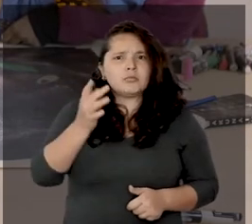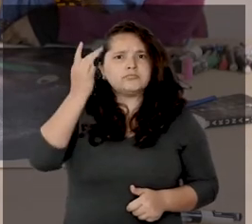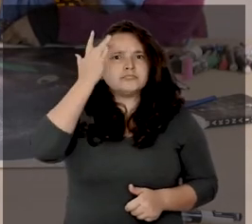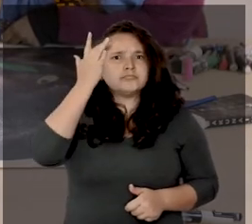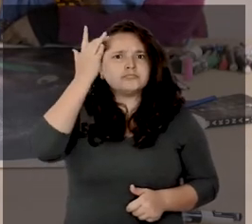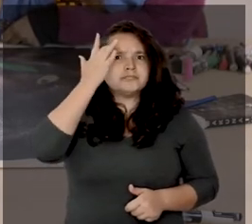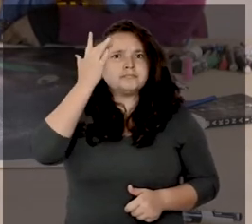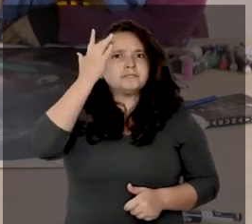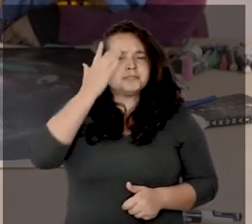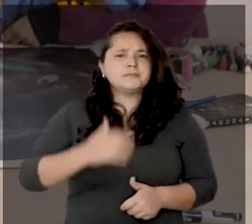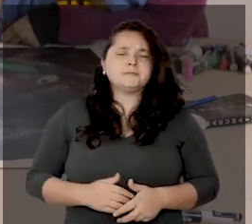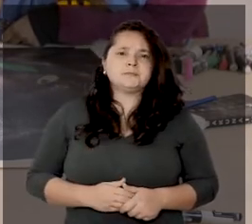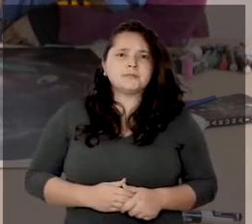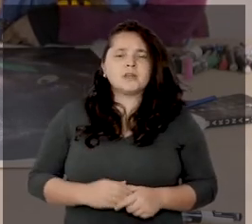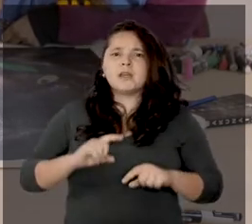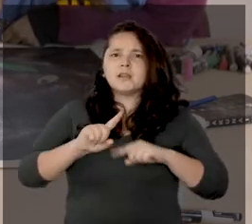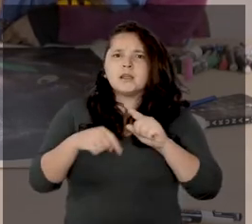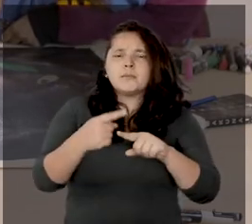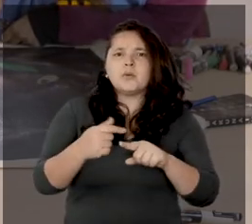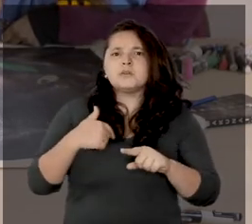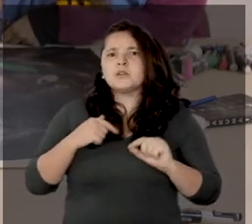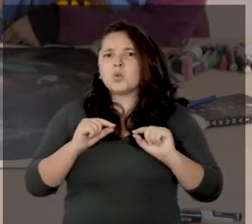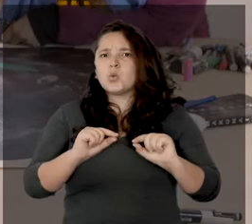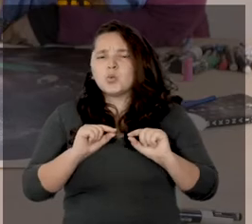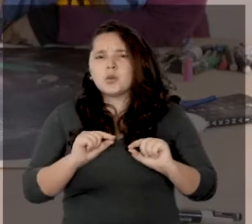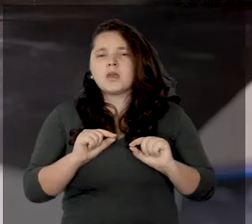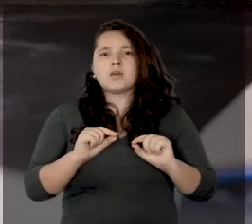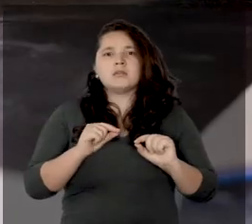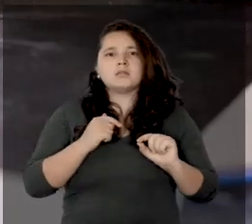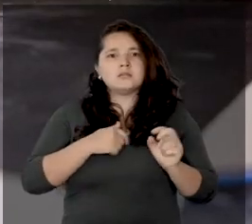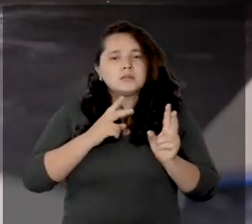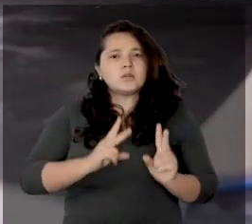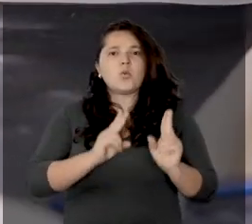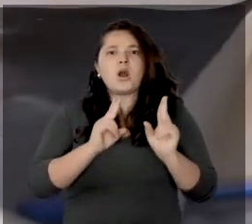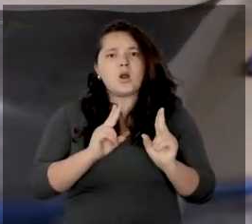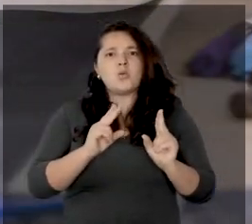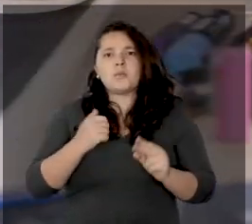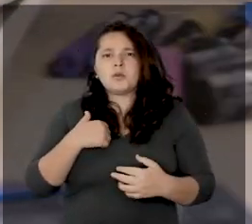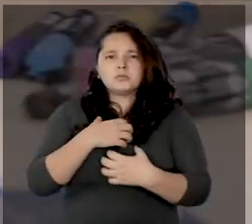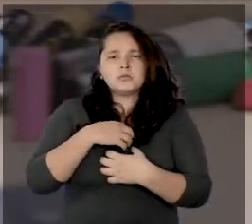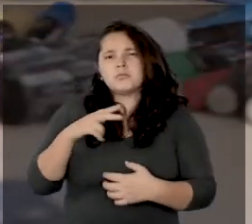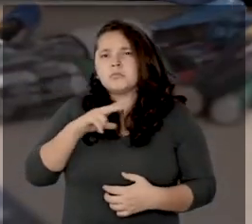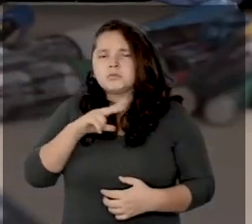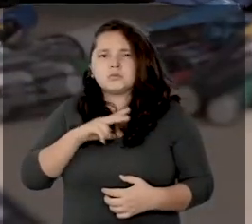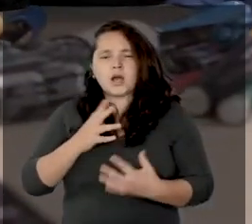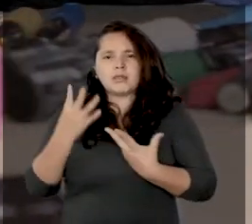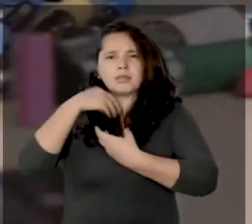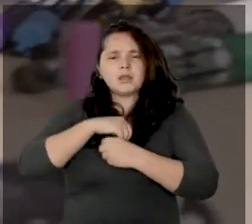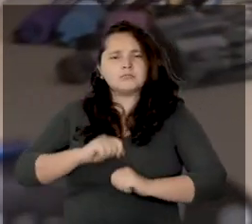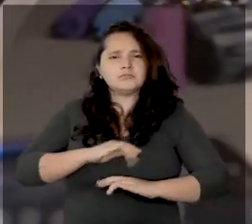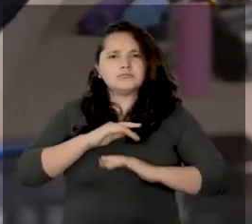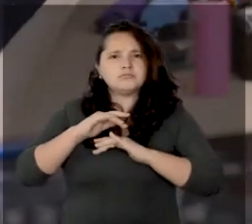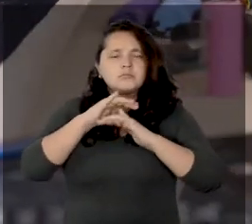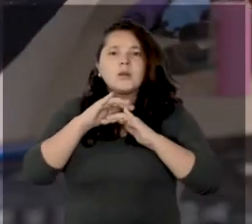alimentando aquilo de uma forma muito íntima, muito particular e solitária, porque não tinha exatamente ninguém para